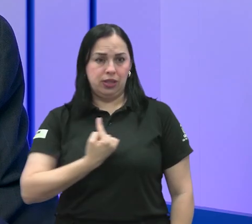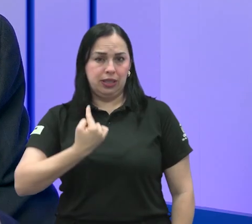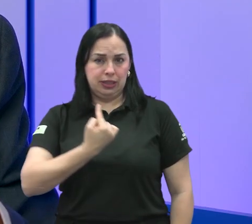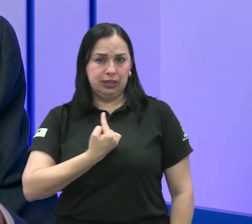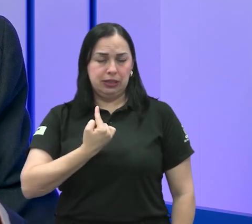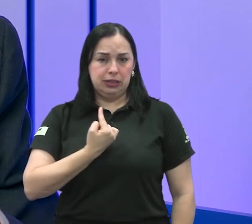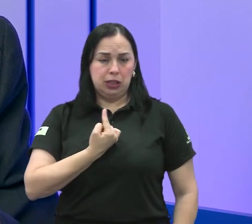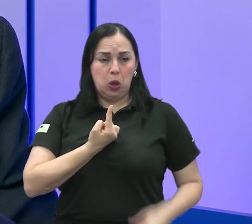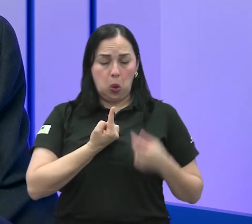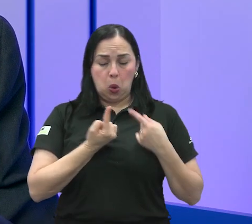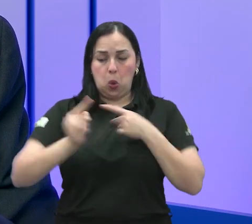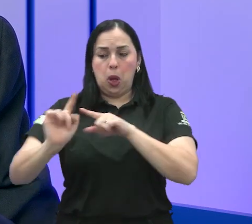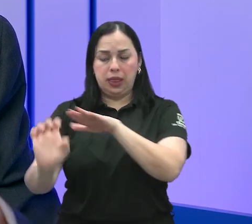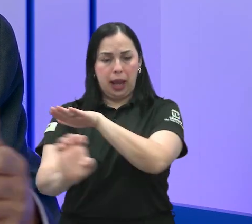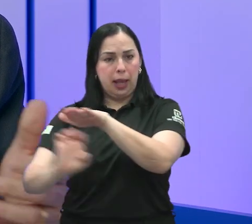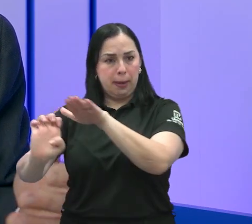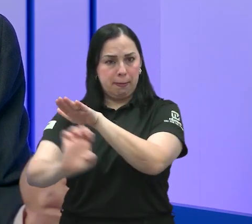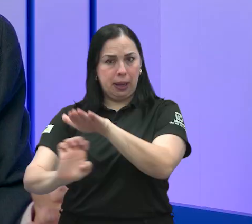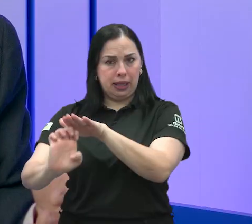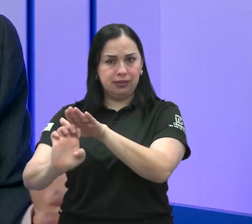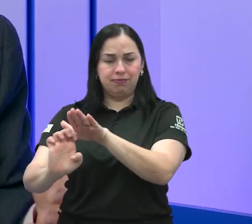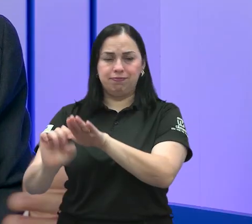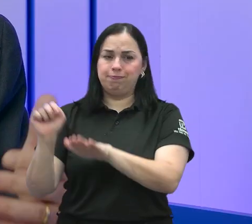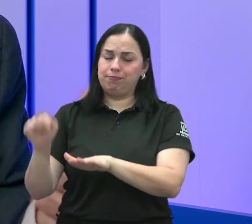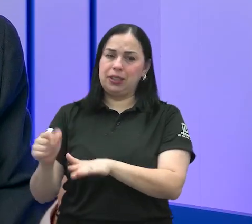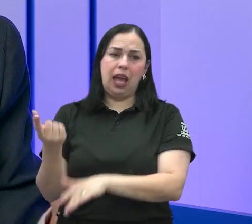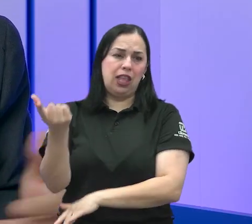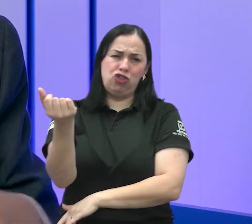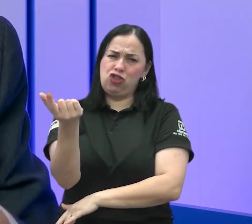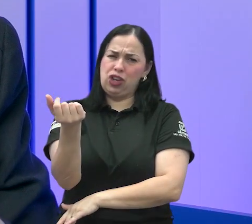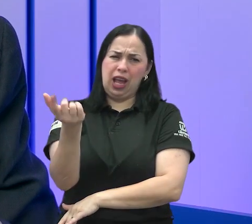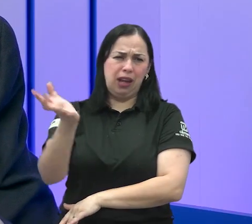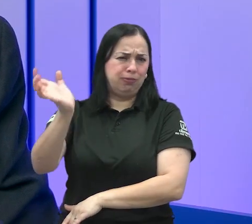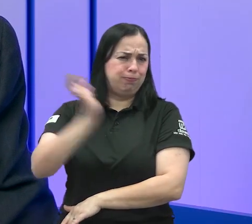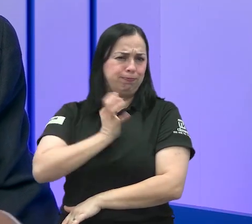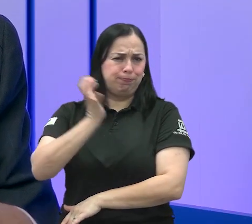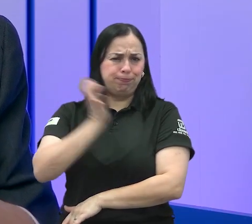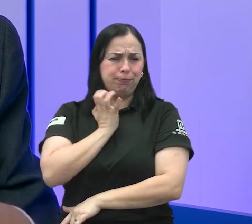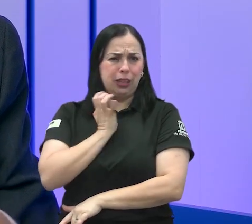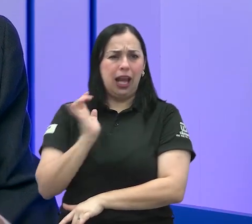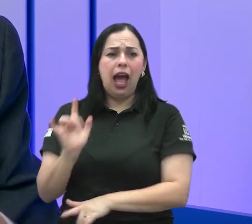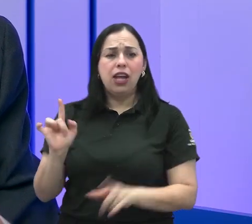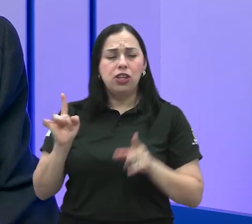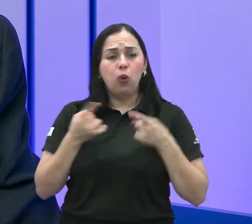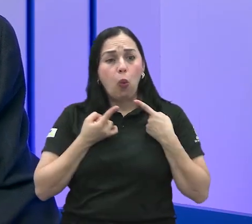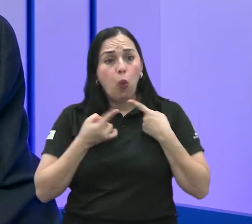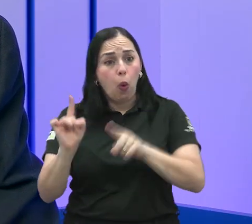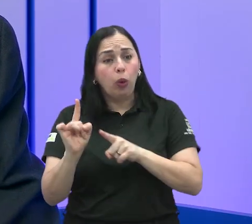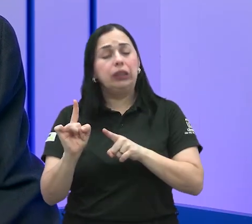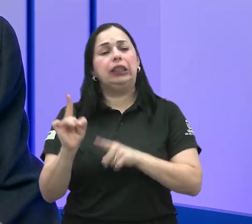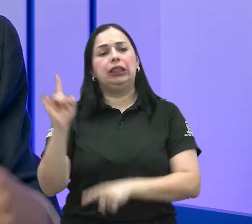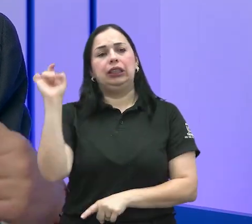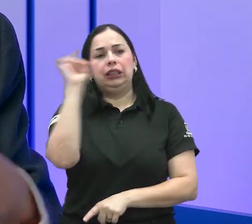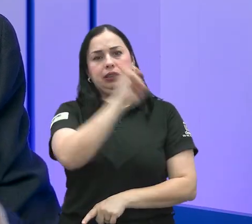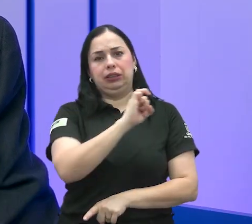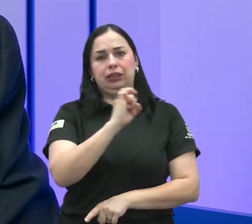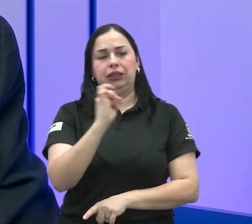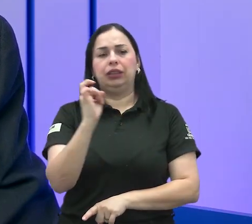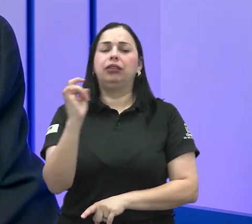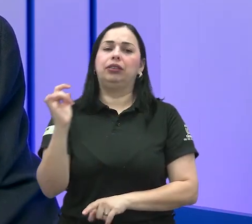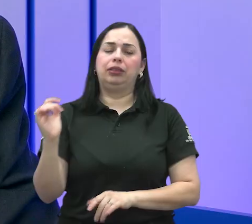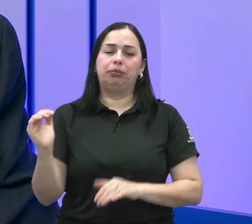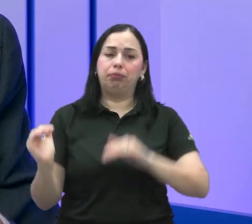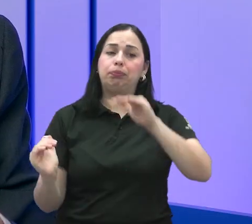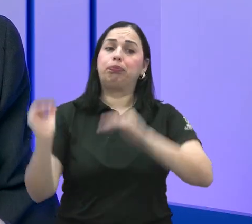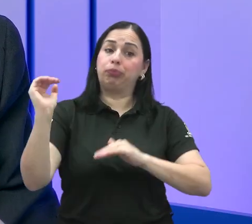pode ter para disputar com uma empresa dessa, que via de regra são empresas milionárias de grande porte, é muito difícil essa briga. A briga não é